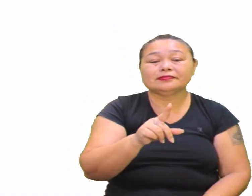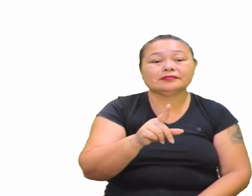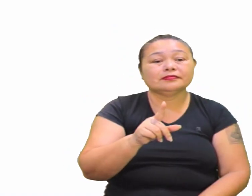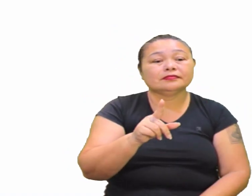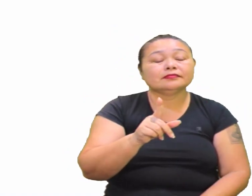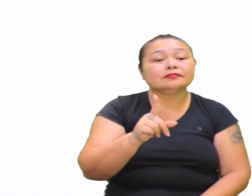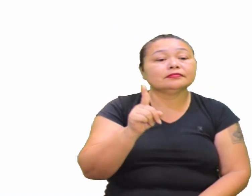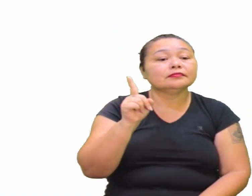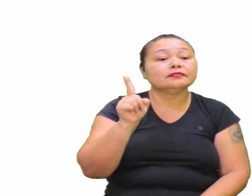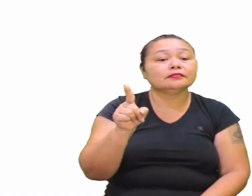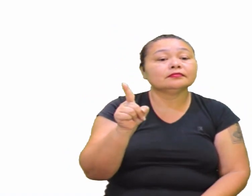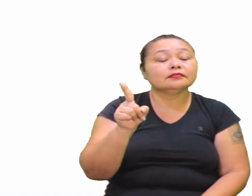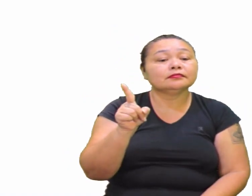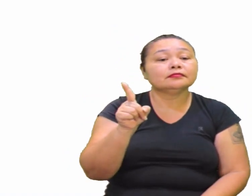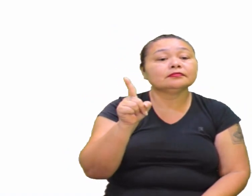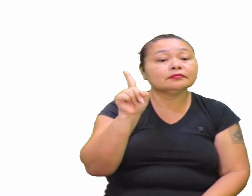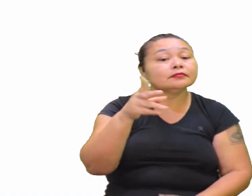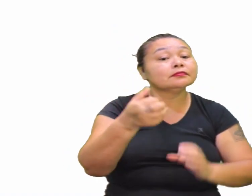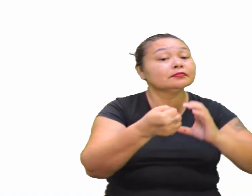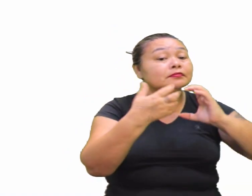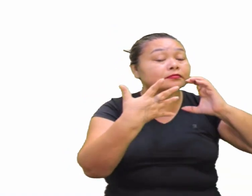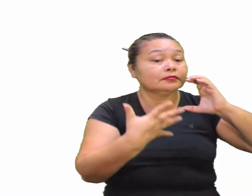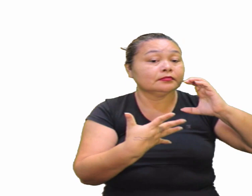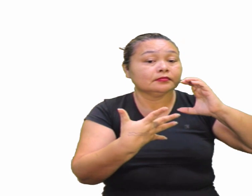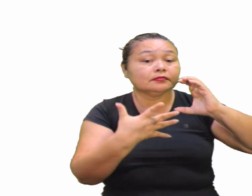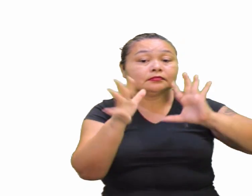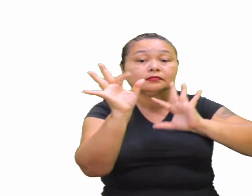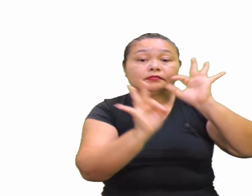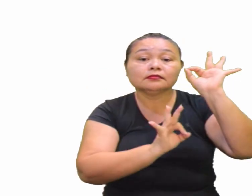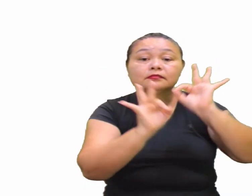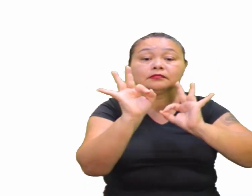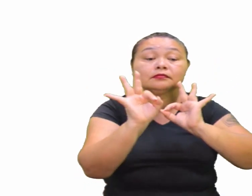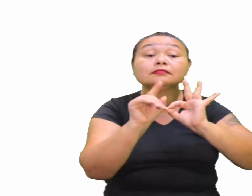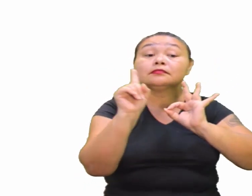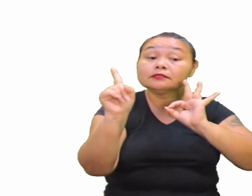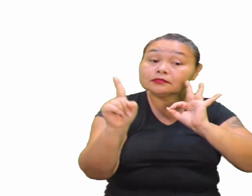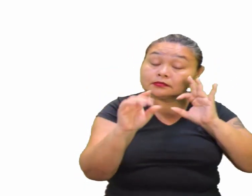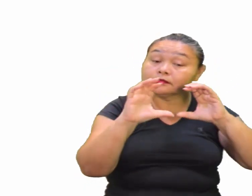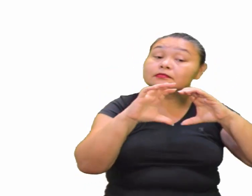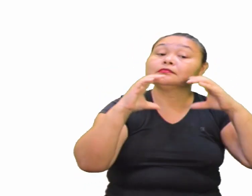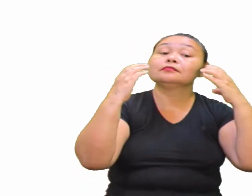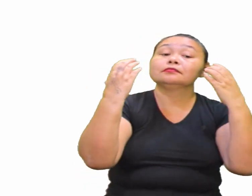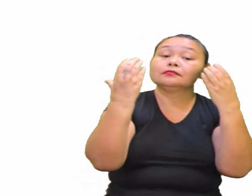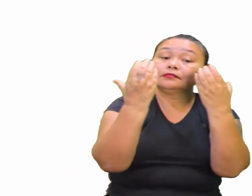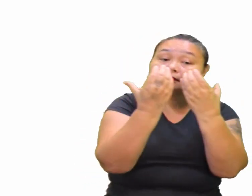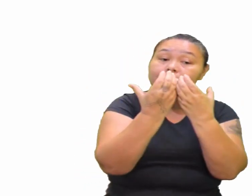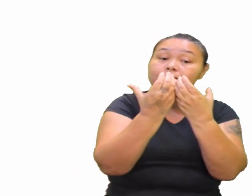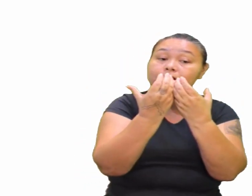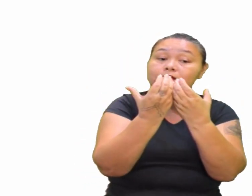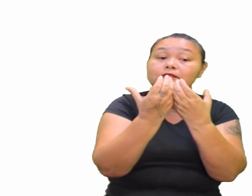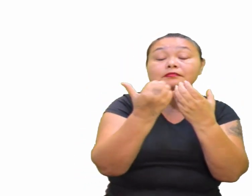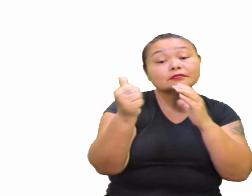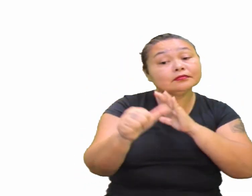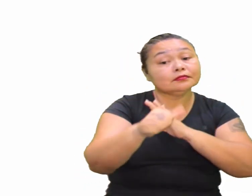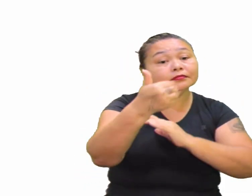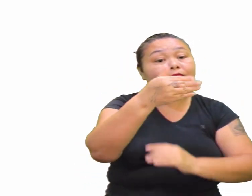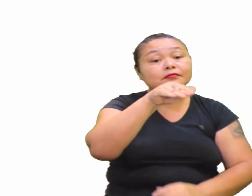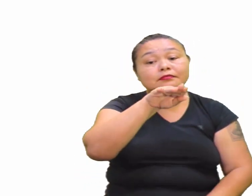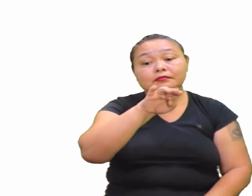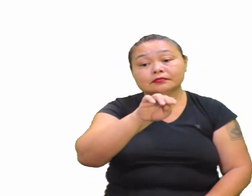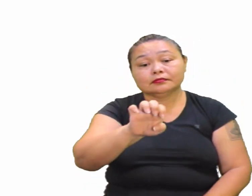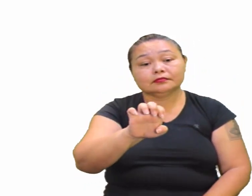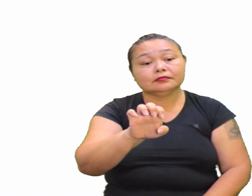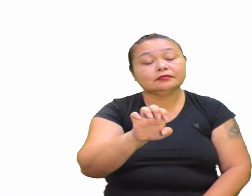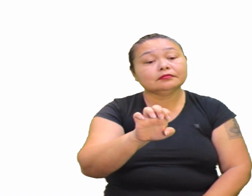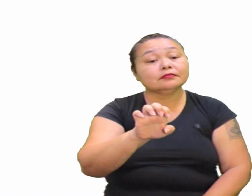são duas espécies. Né? Então, isso caracteriza a formação de uma comunidade pioneira ou